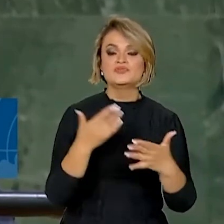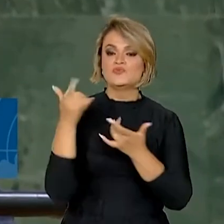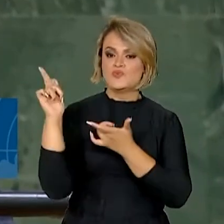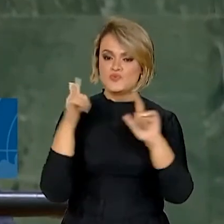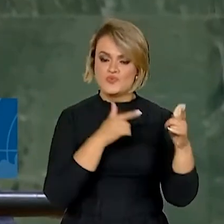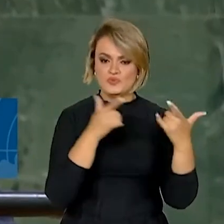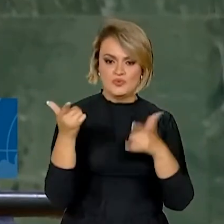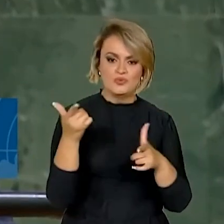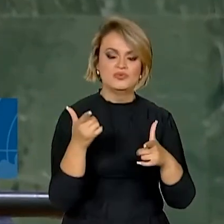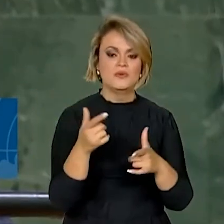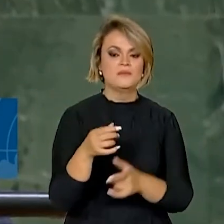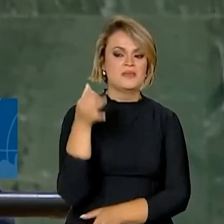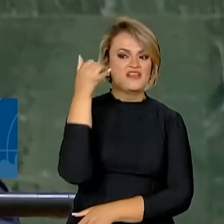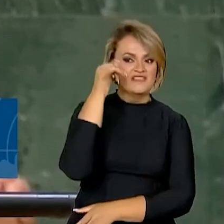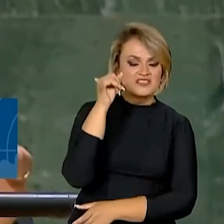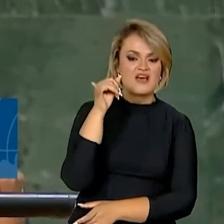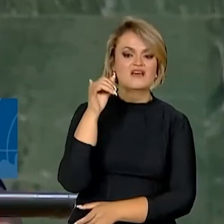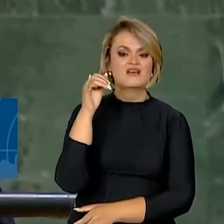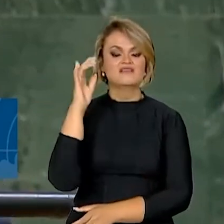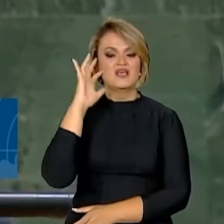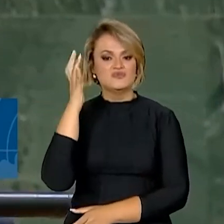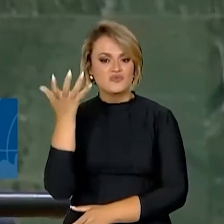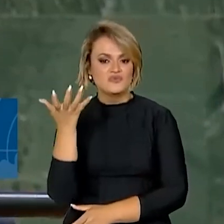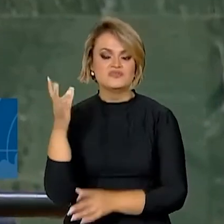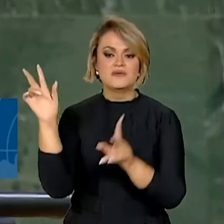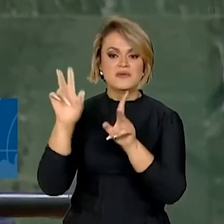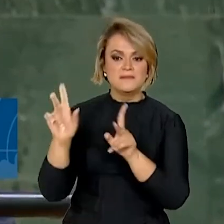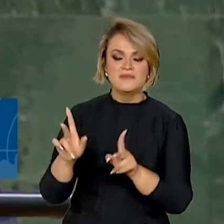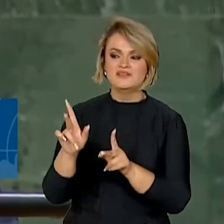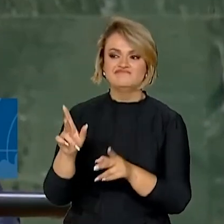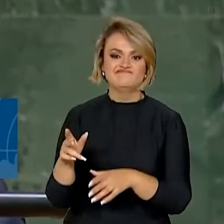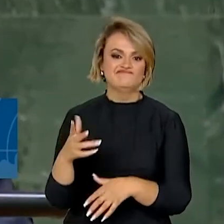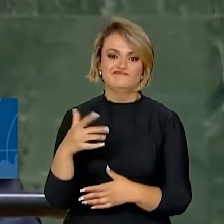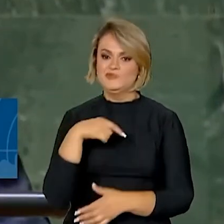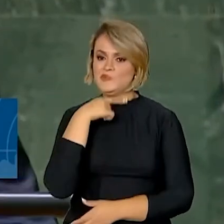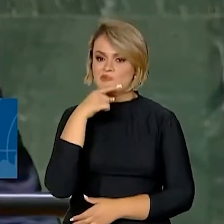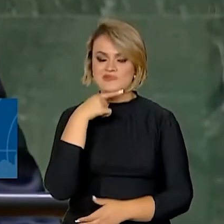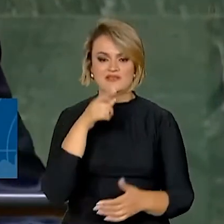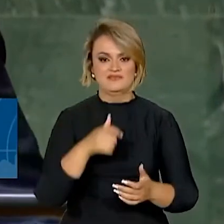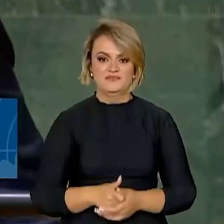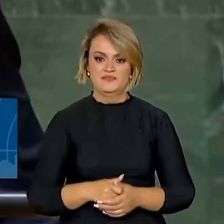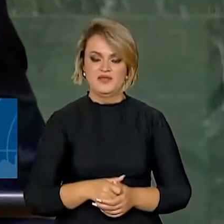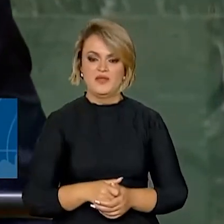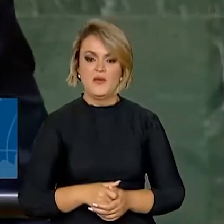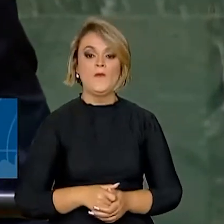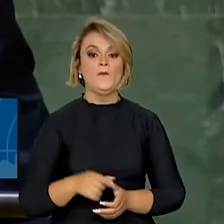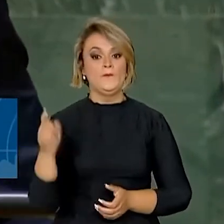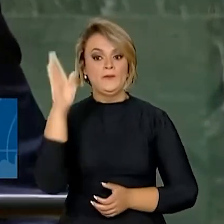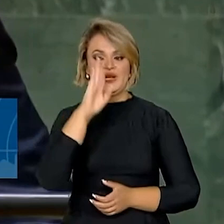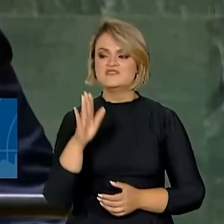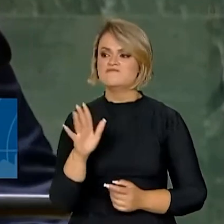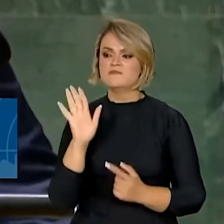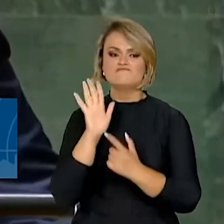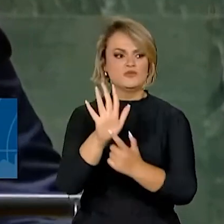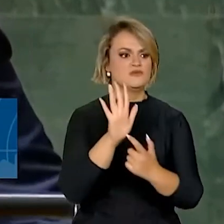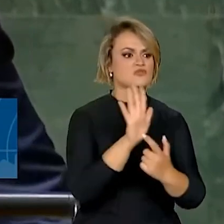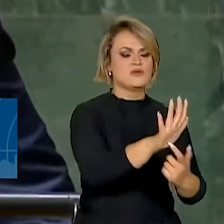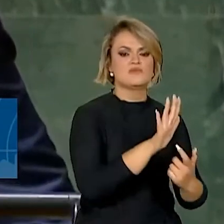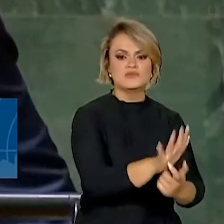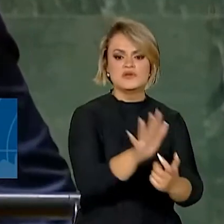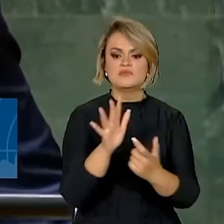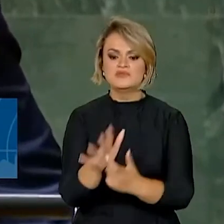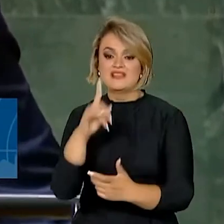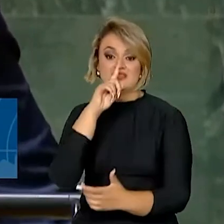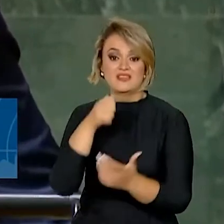mediação, prevenção e resolução pacífica de conflitos. O Brasil seguirá denunciando